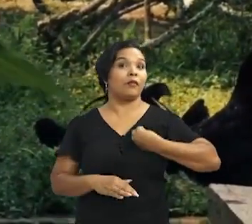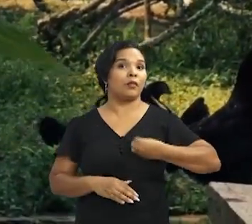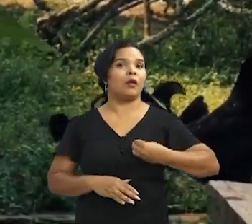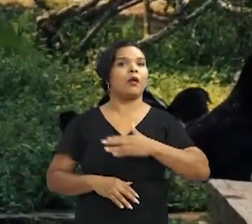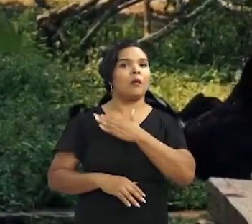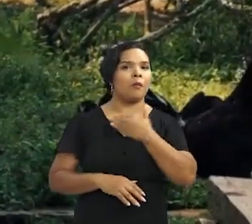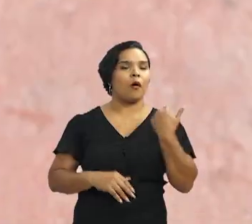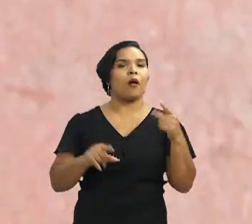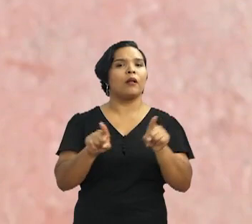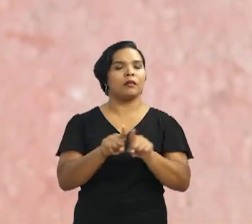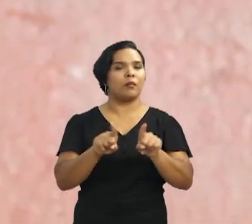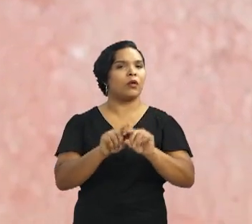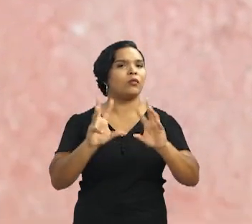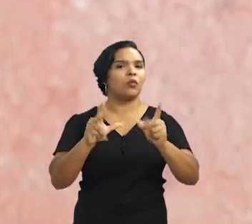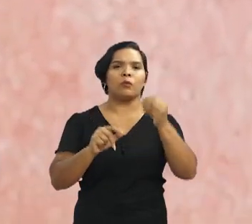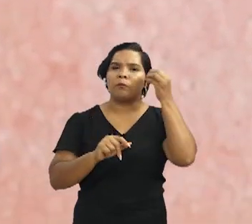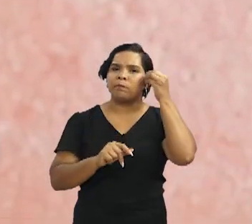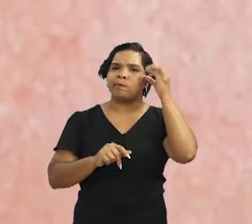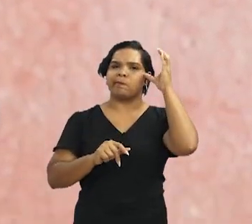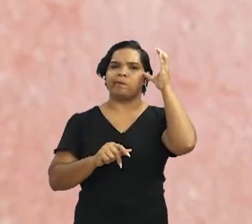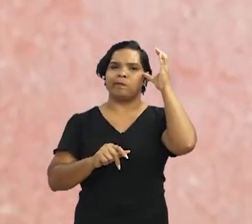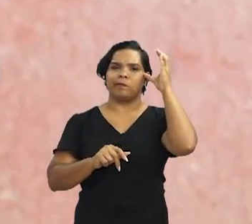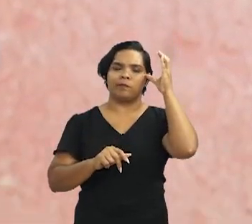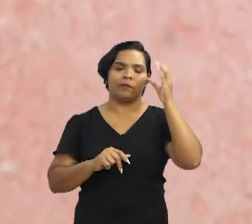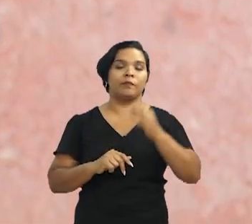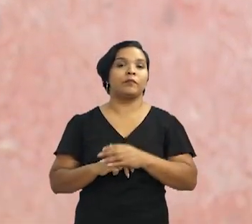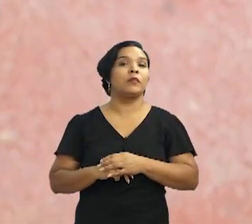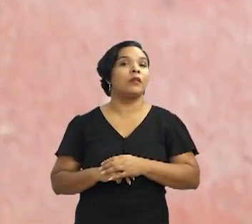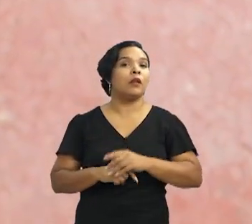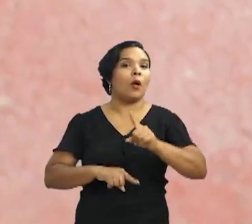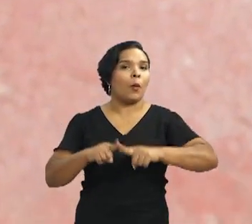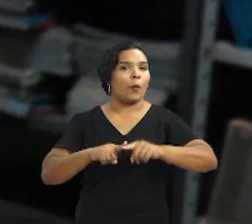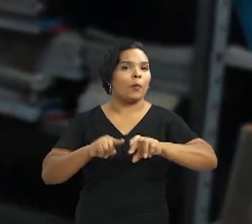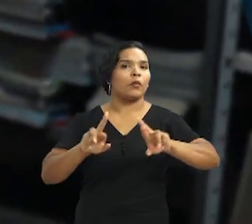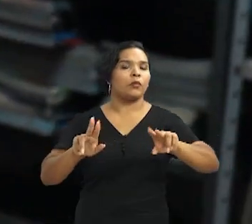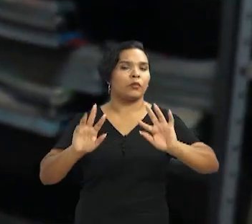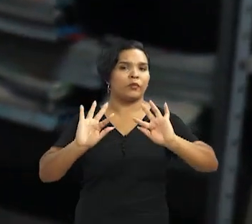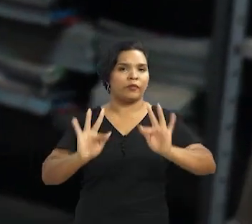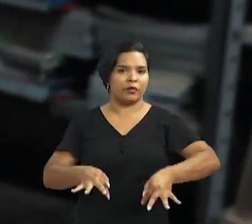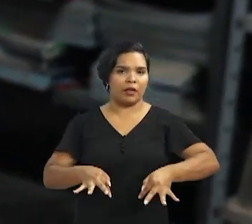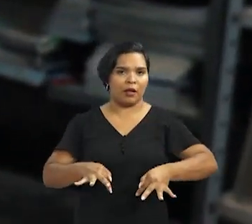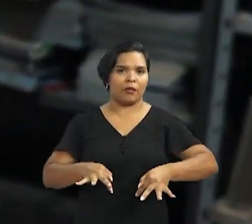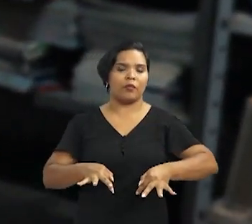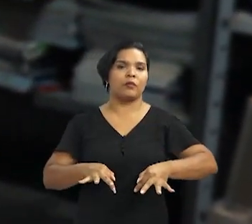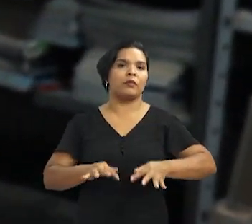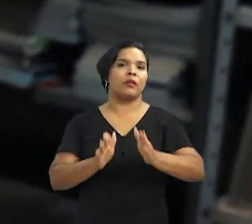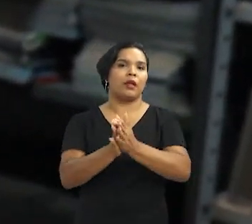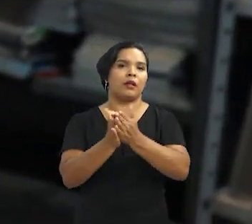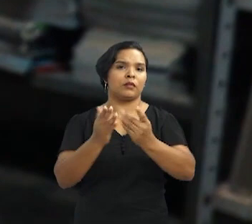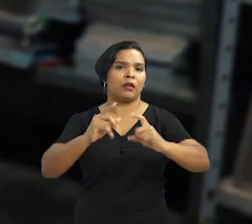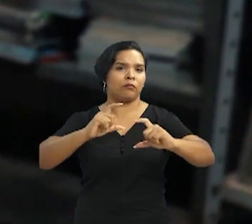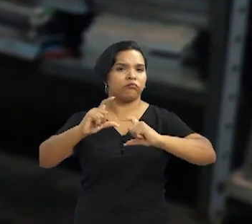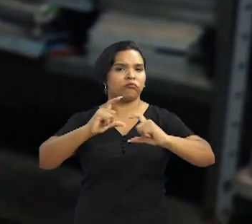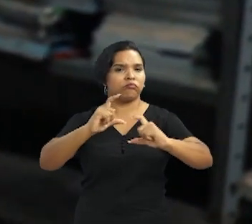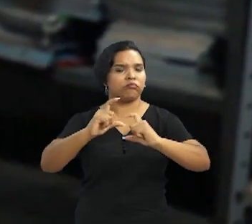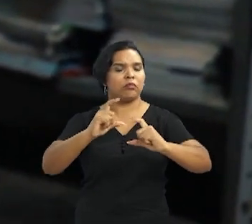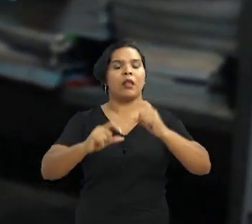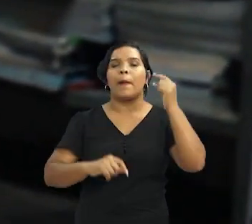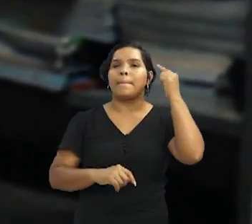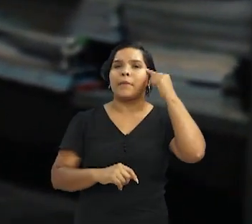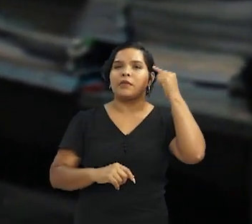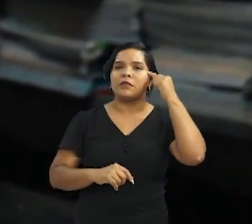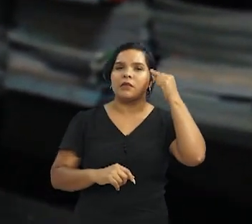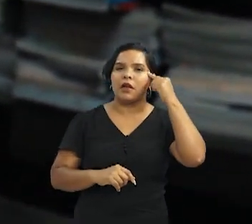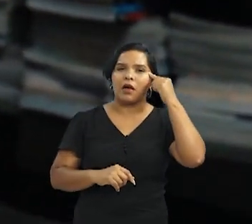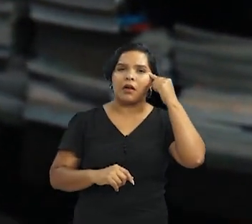biblioteca orgânica. E quando essa biblioteca morre, morre também todo o saber com ela. Então, assim, fiz 2 produtos finais, um foi a cartilha, direcionado para a Associação